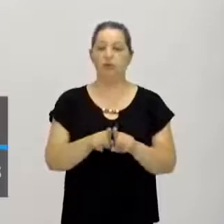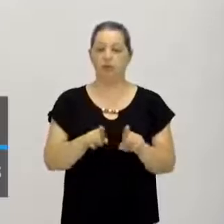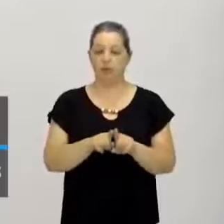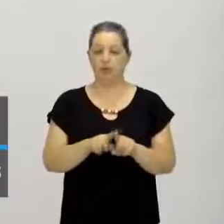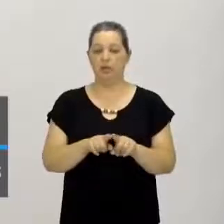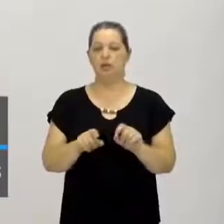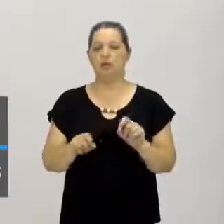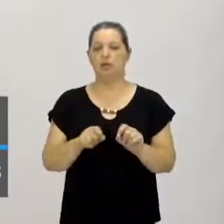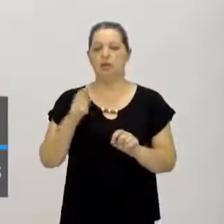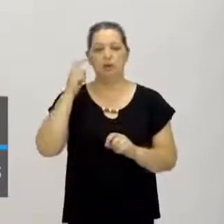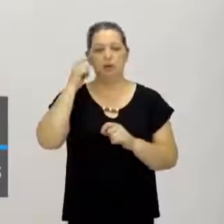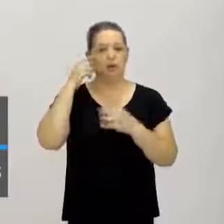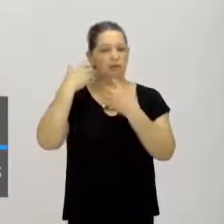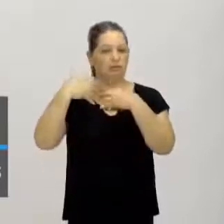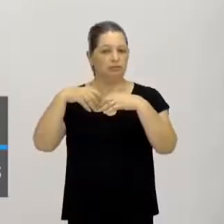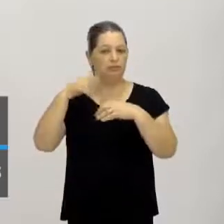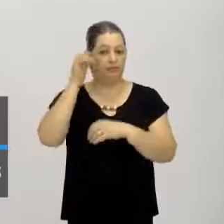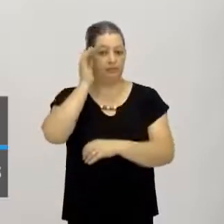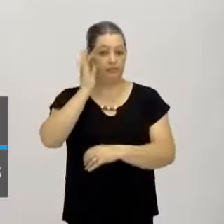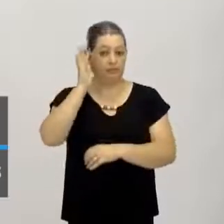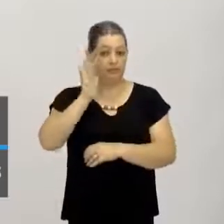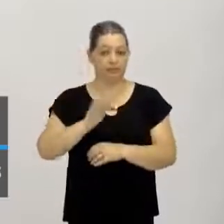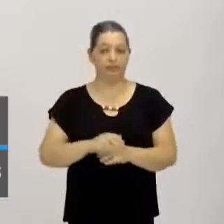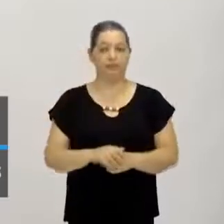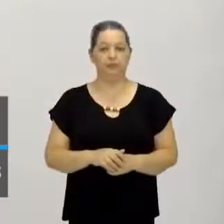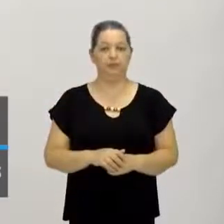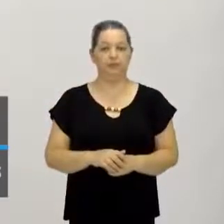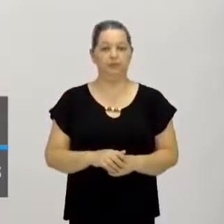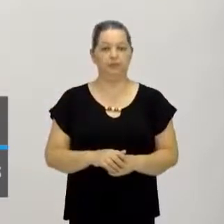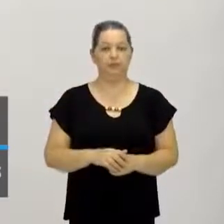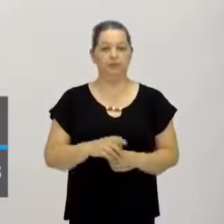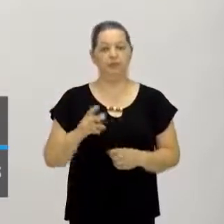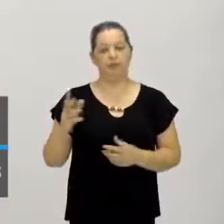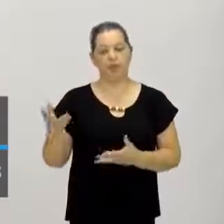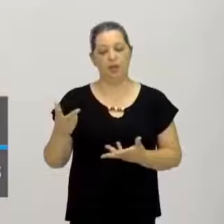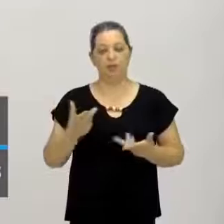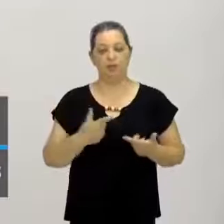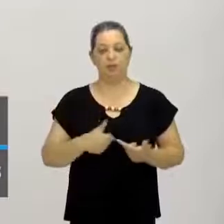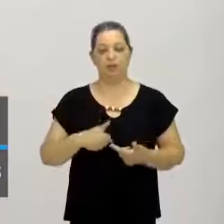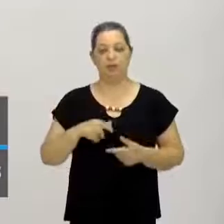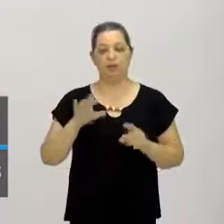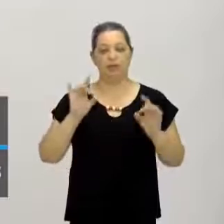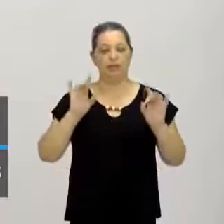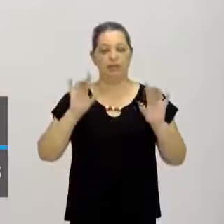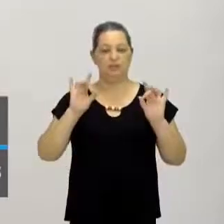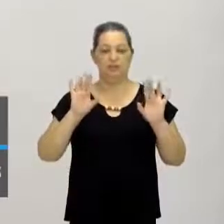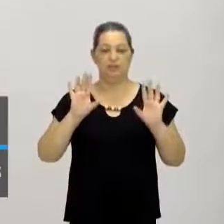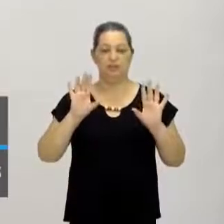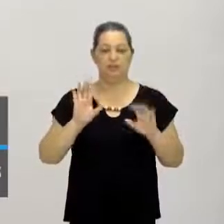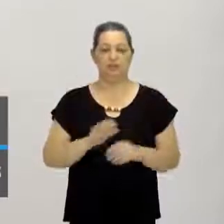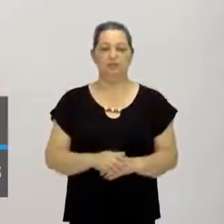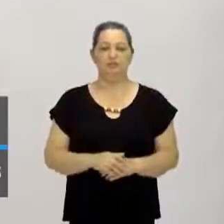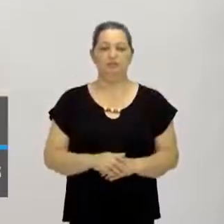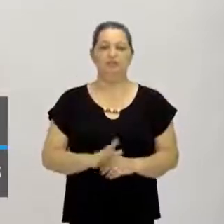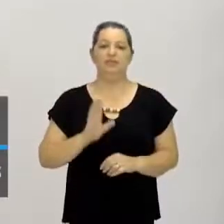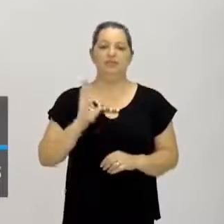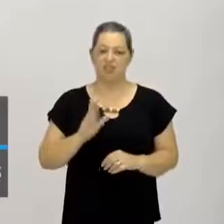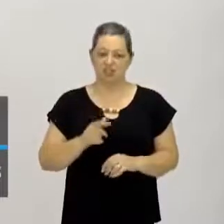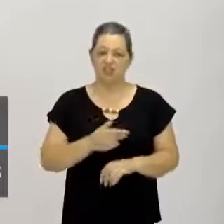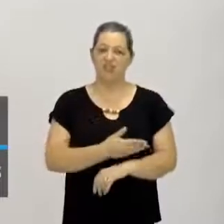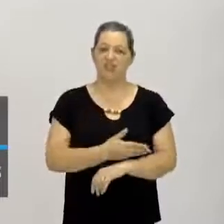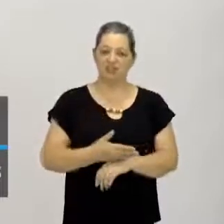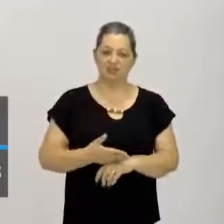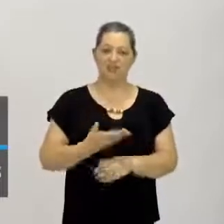em reflexão do pensamento filosófico, a minha convidada é mais do que especial, já é habituê aqui nas